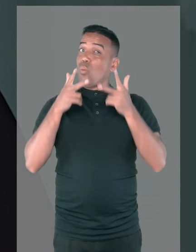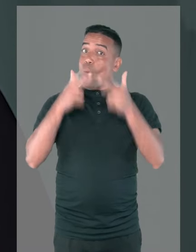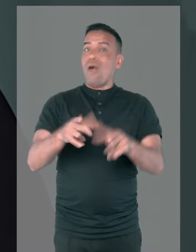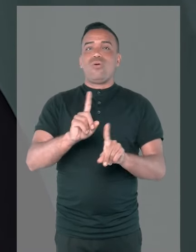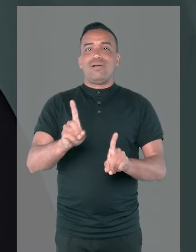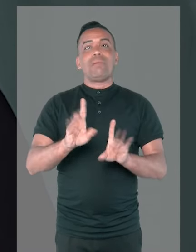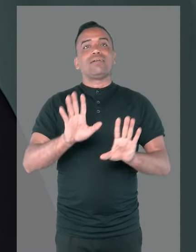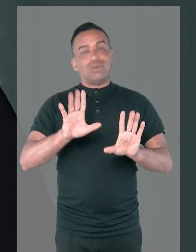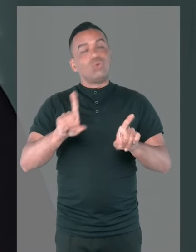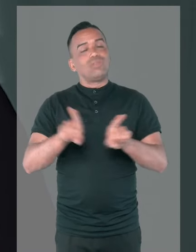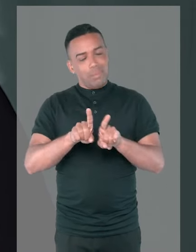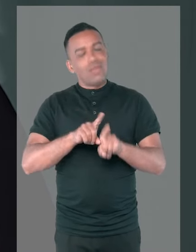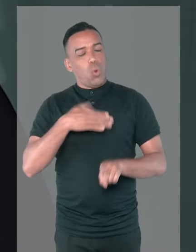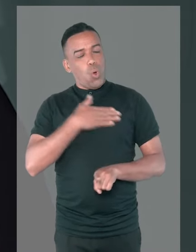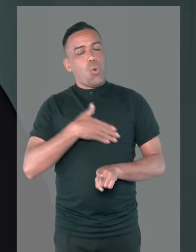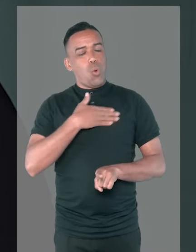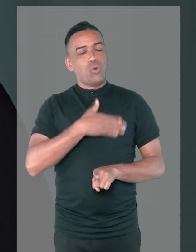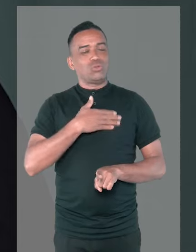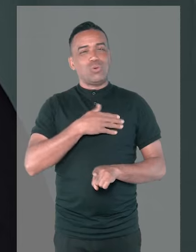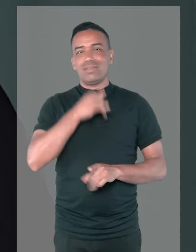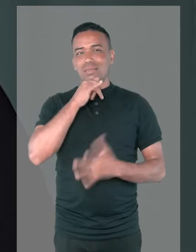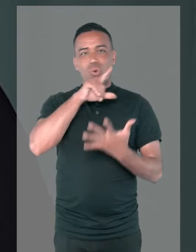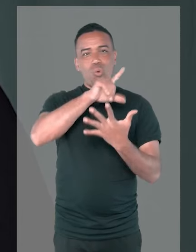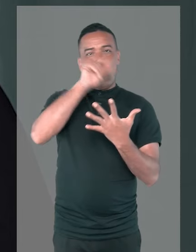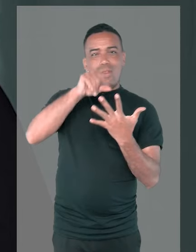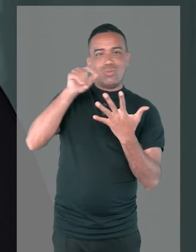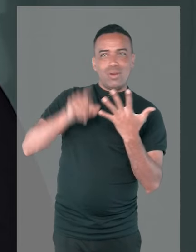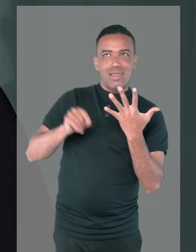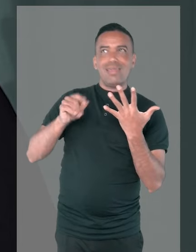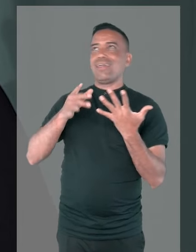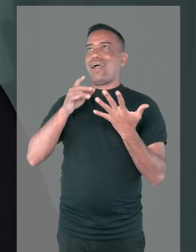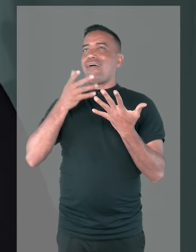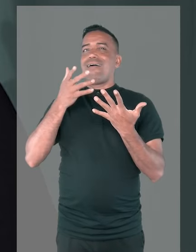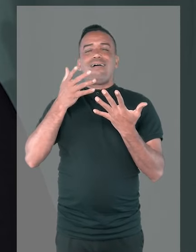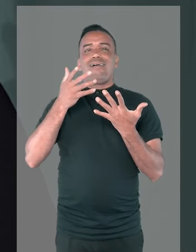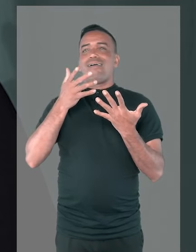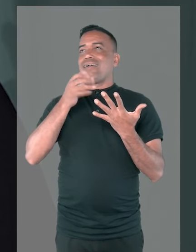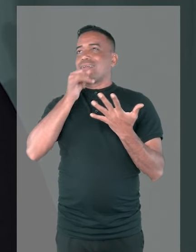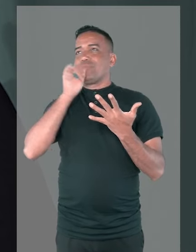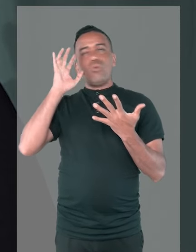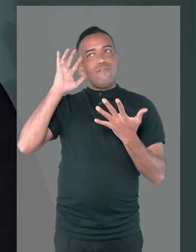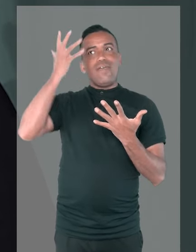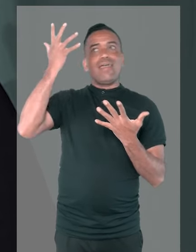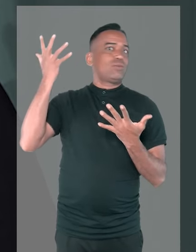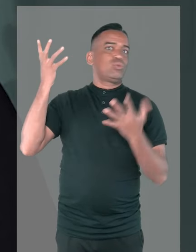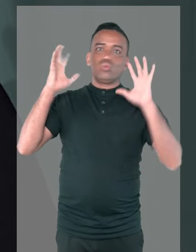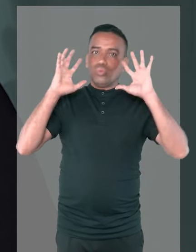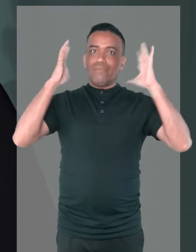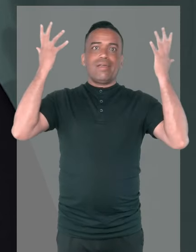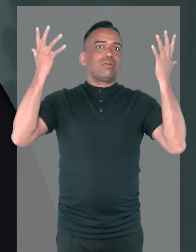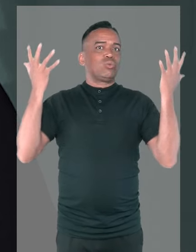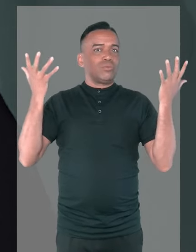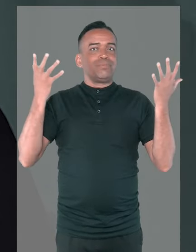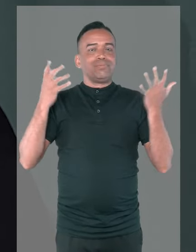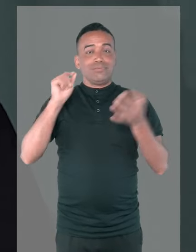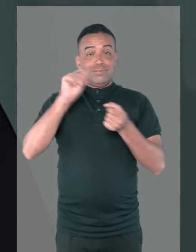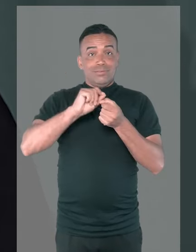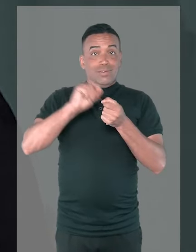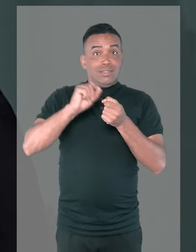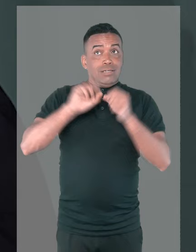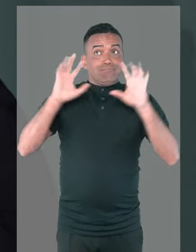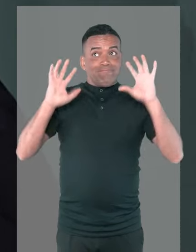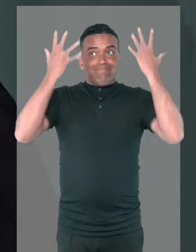que eu gosto de fazer é fazer curadoria de eventos de modo a fazer com que esses